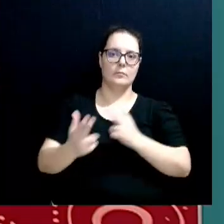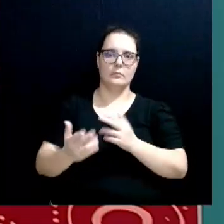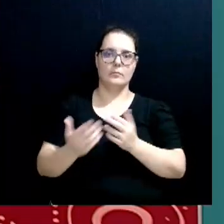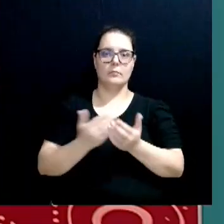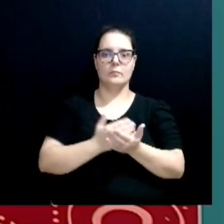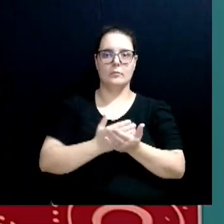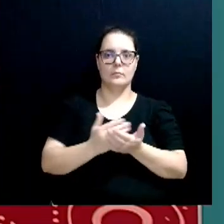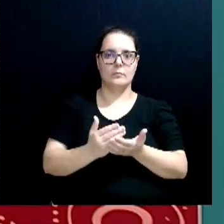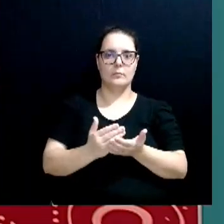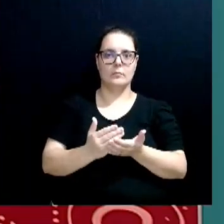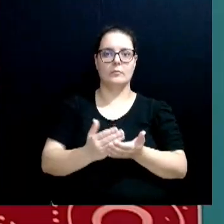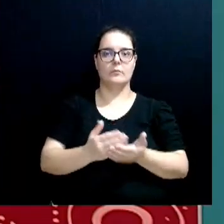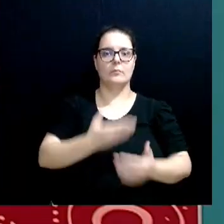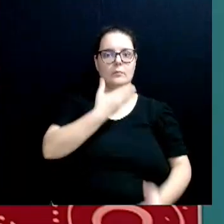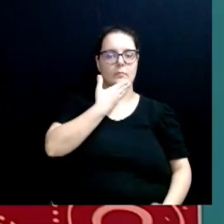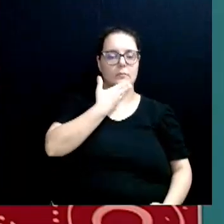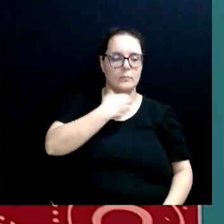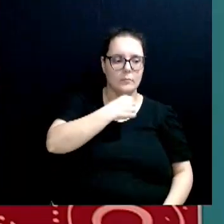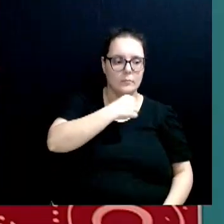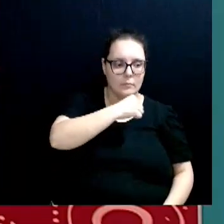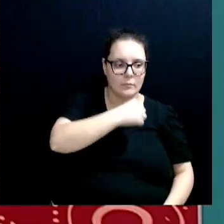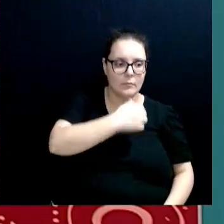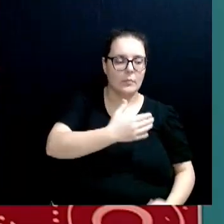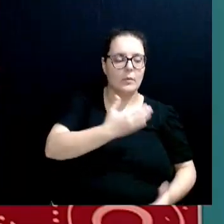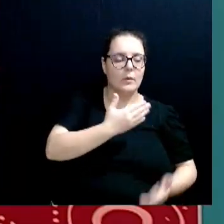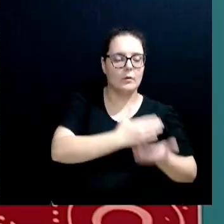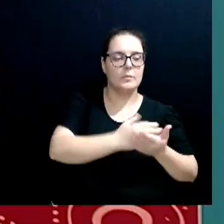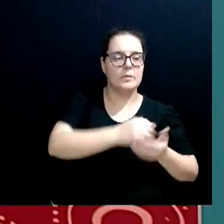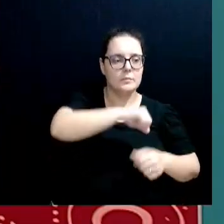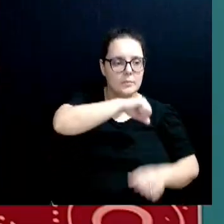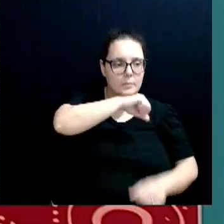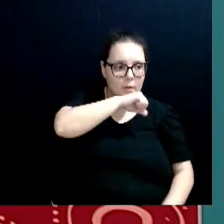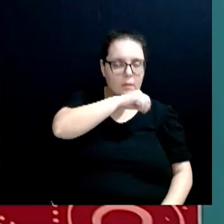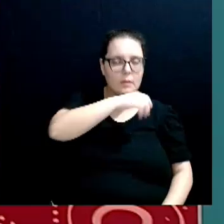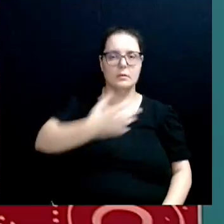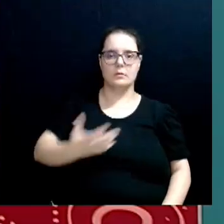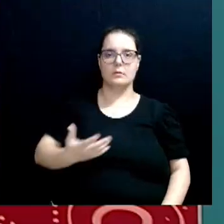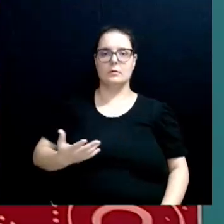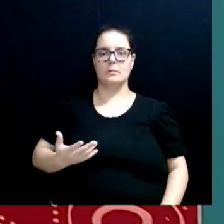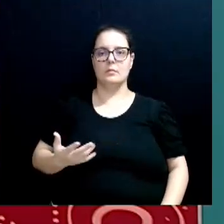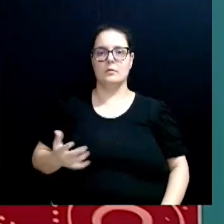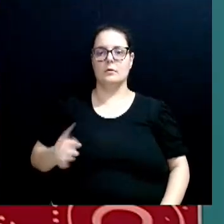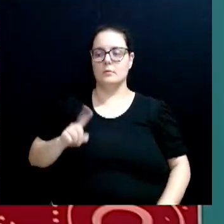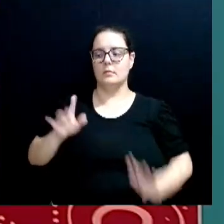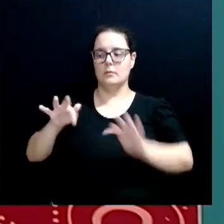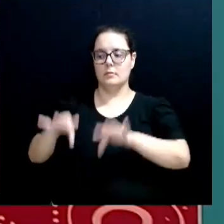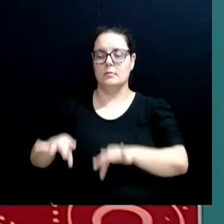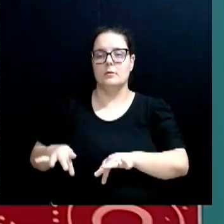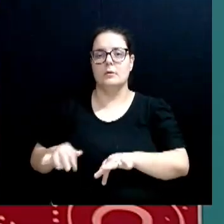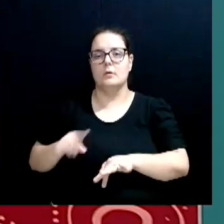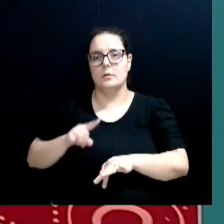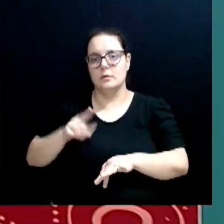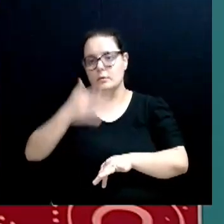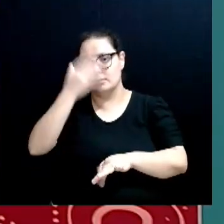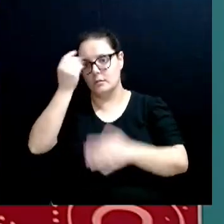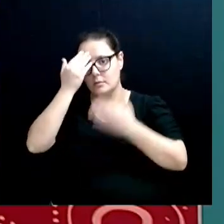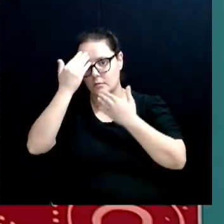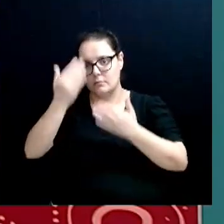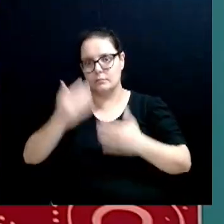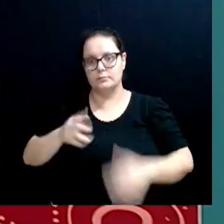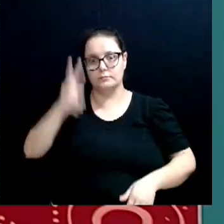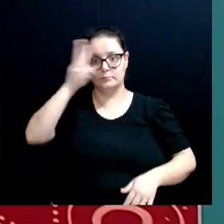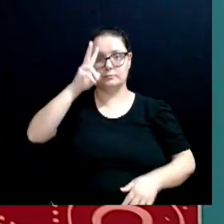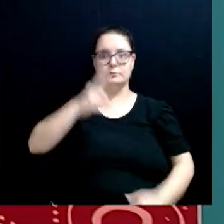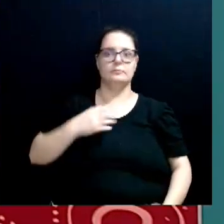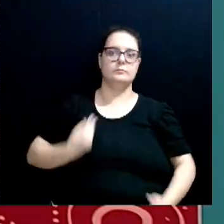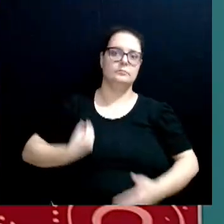Não terminar de comer sem agradecer. Então isso é algo que eu trago lição de vida, né? E Campinas